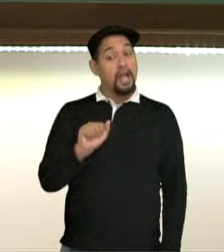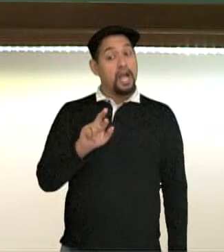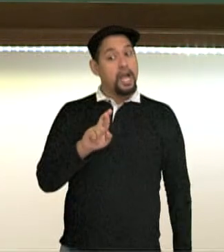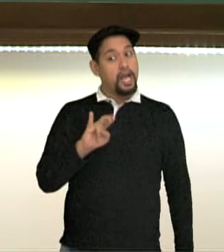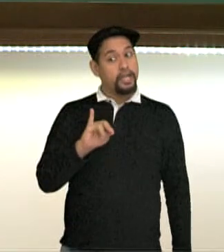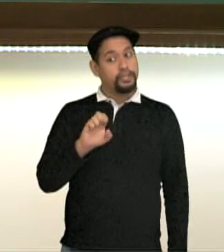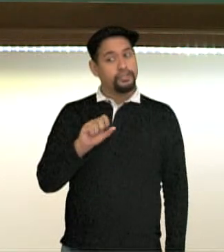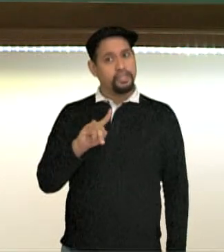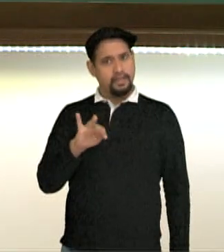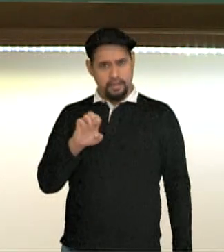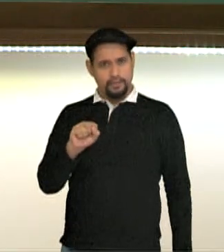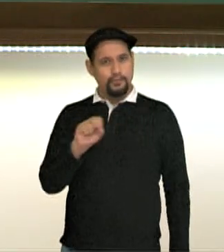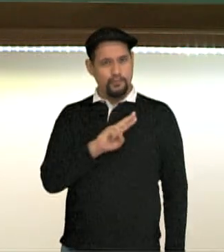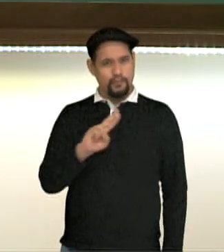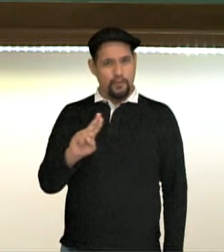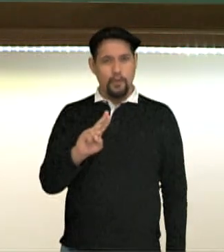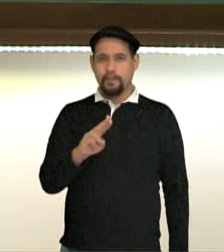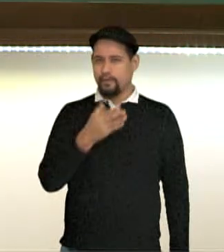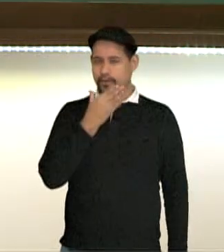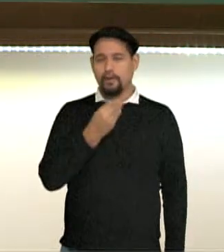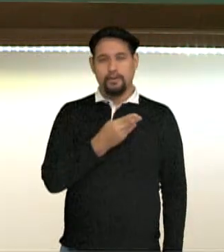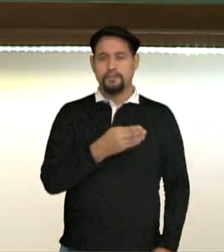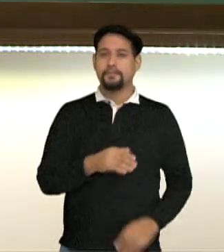sabe o nome? Percebeu?